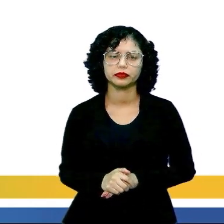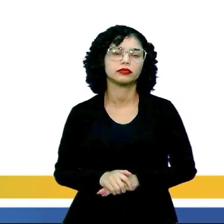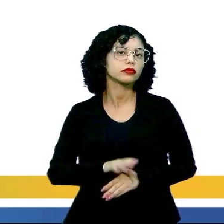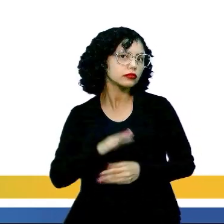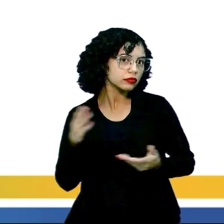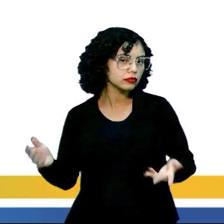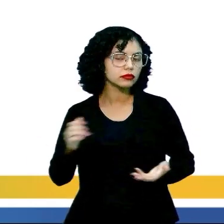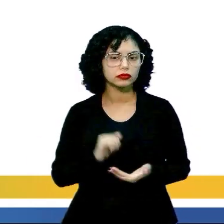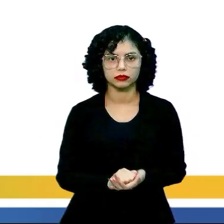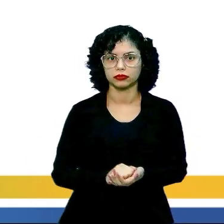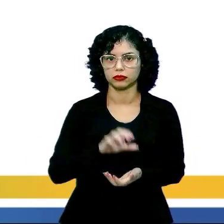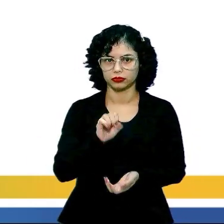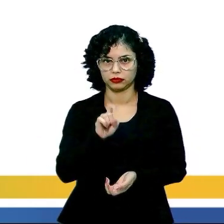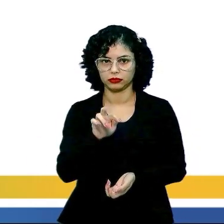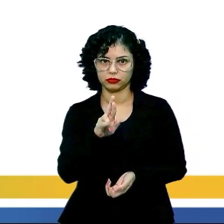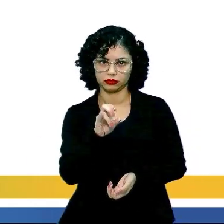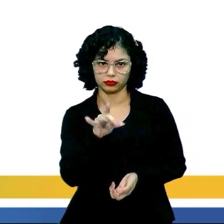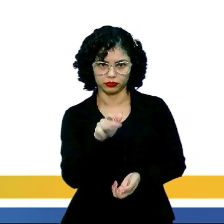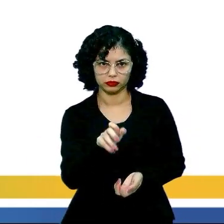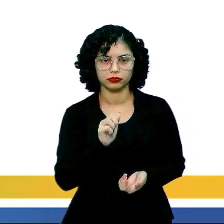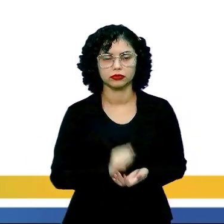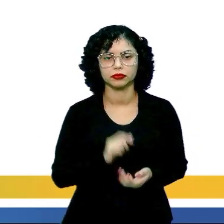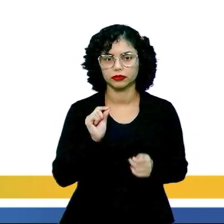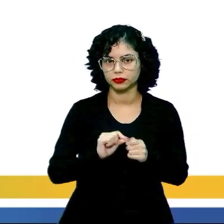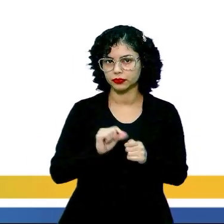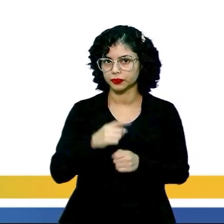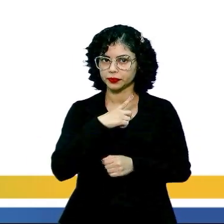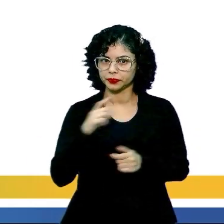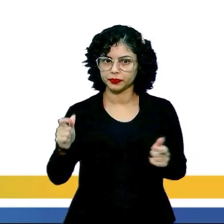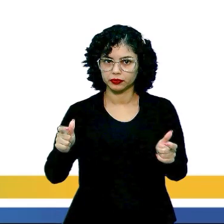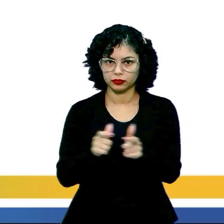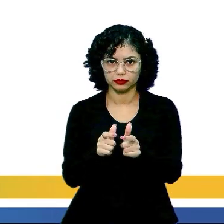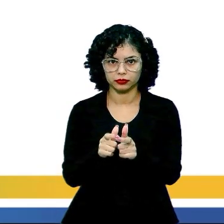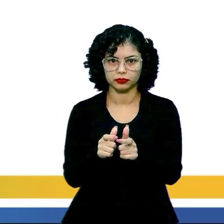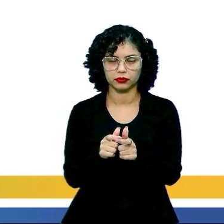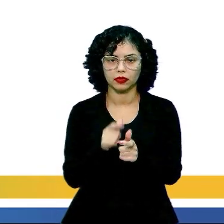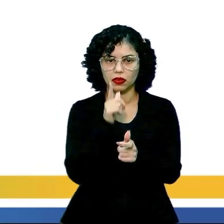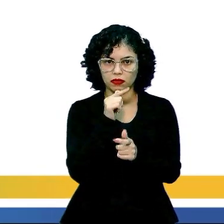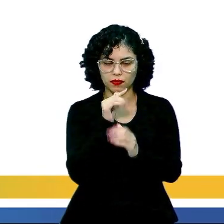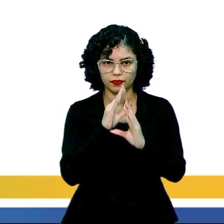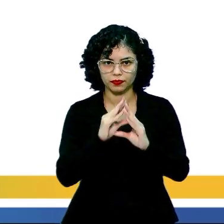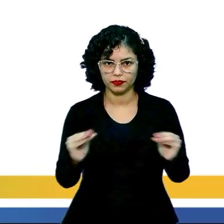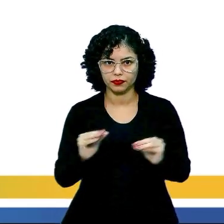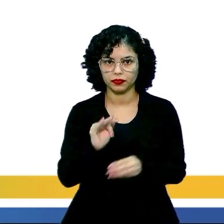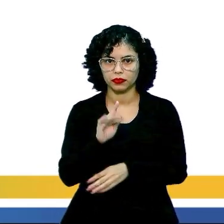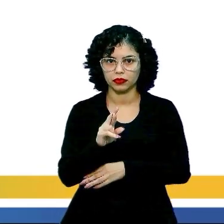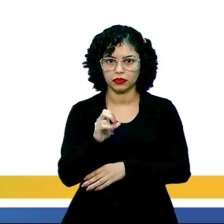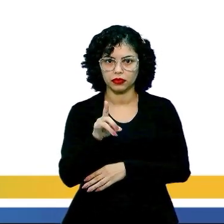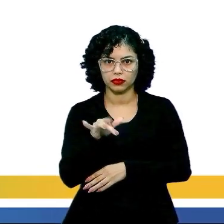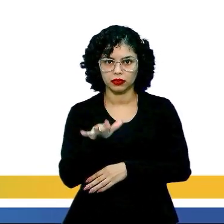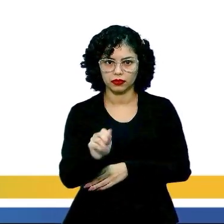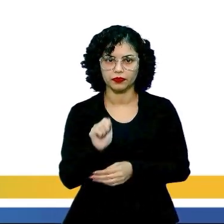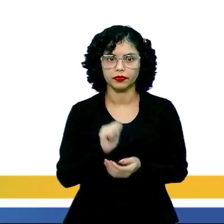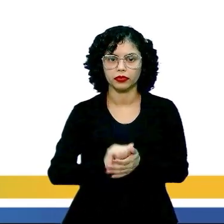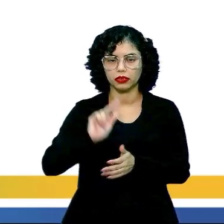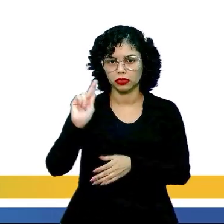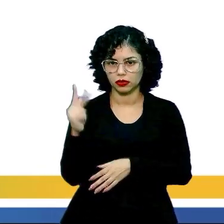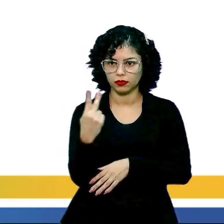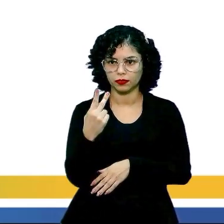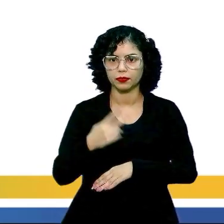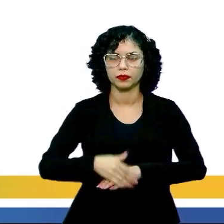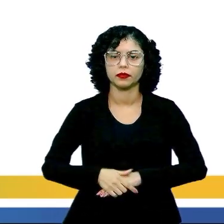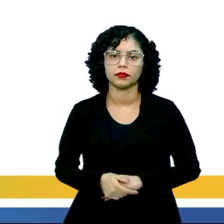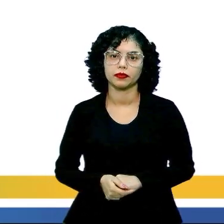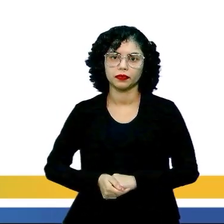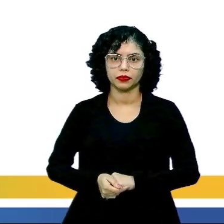Então, com relação à solubilidade, nós temos aí menos solúveis em água, as forças de London, são os